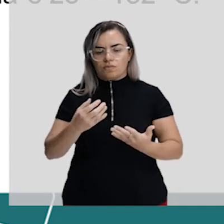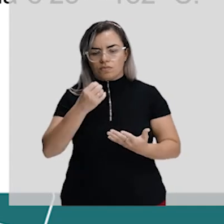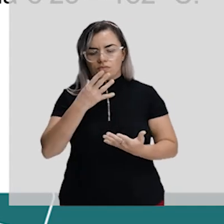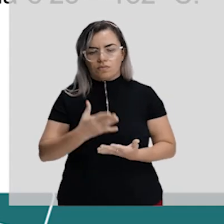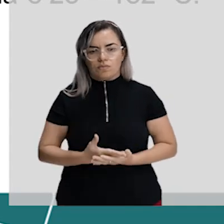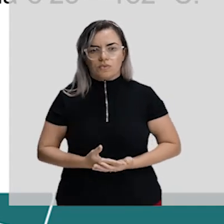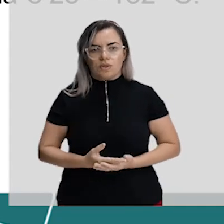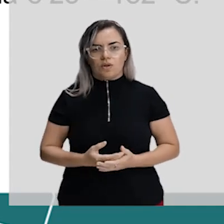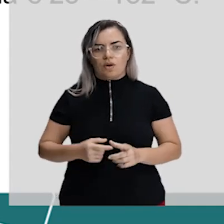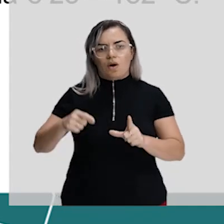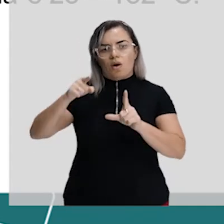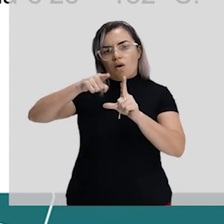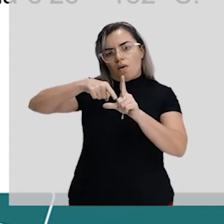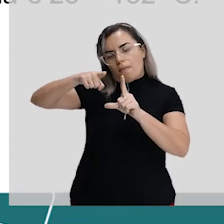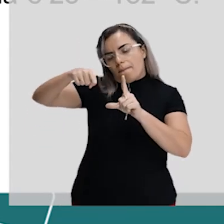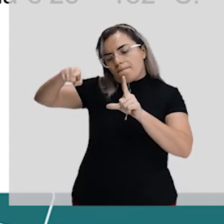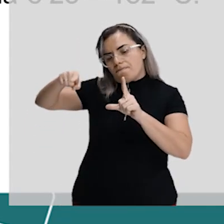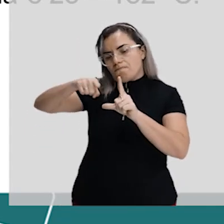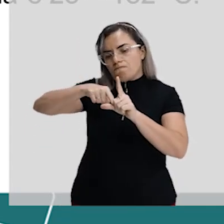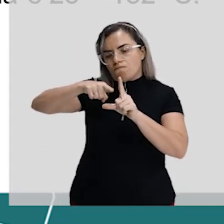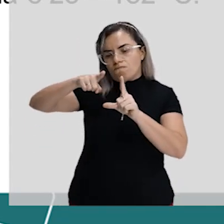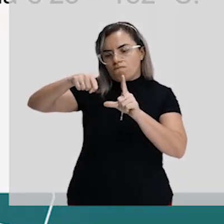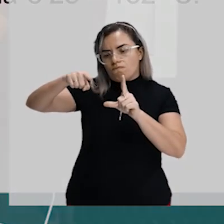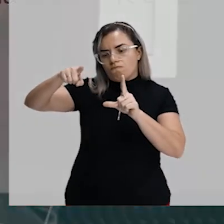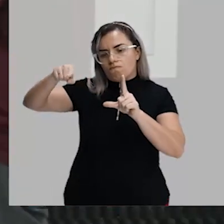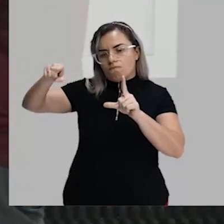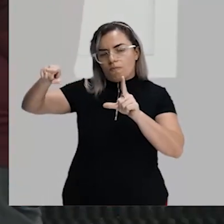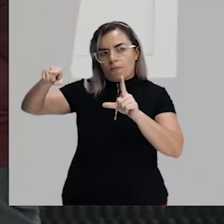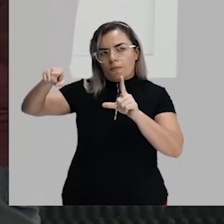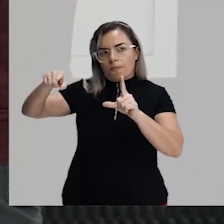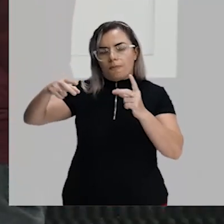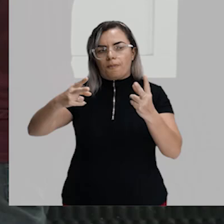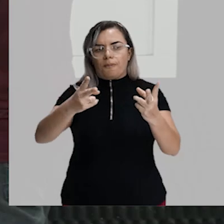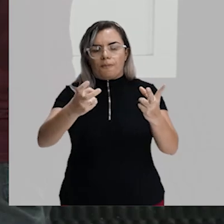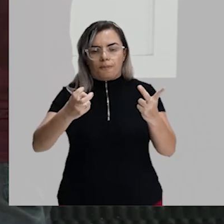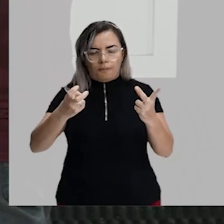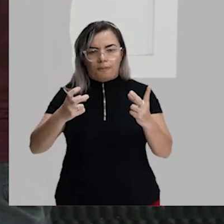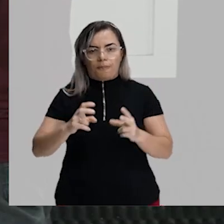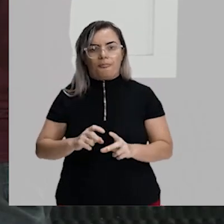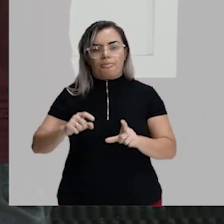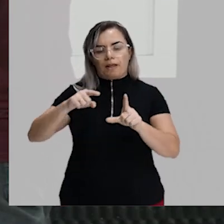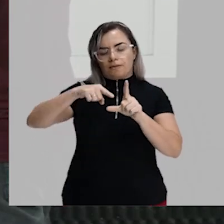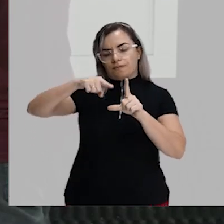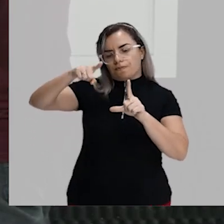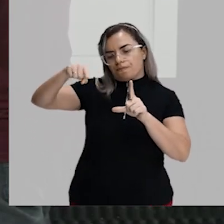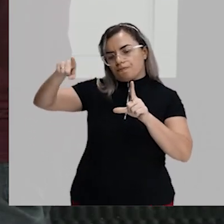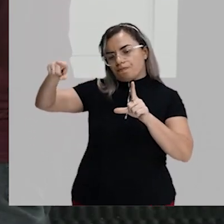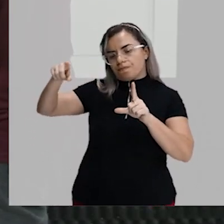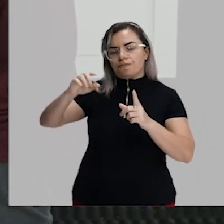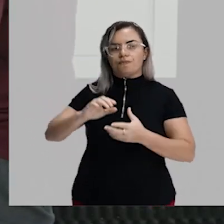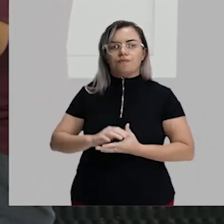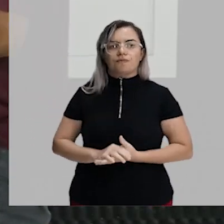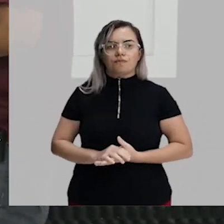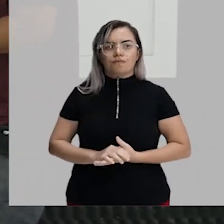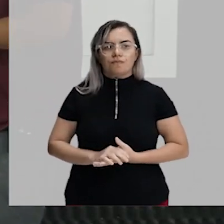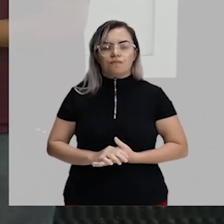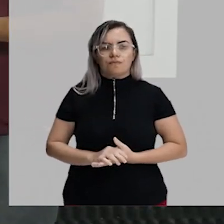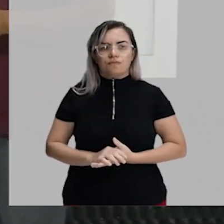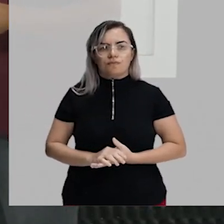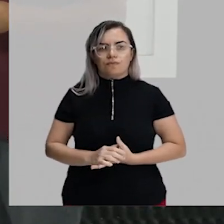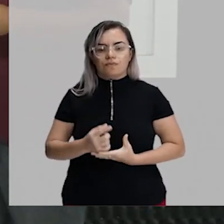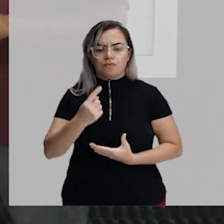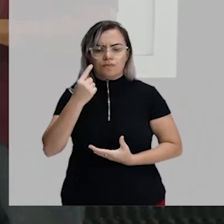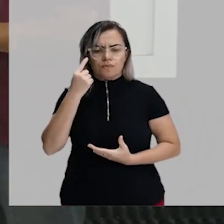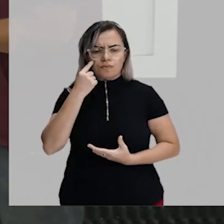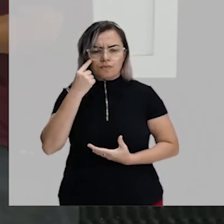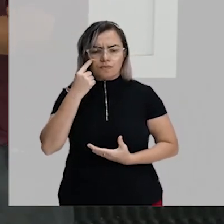para cá para o gráfico, certo? Vocês percebem aí no gráfico, né, que apareceu na questão para vocês,